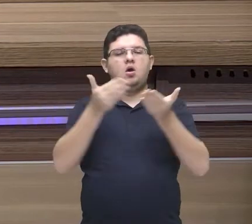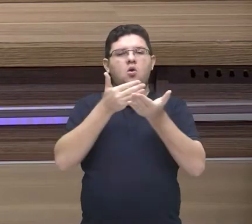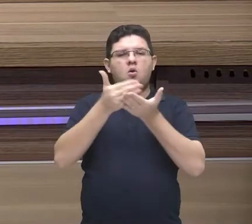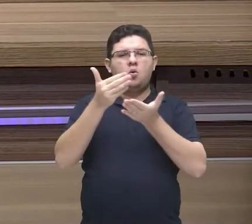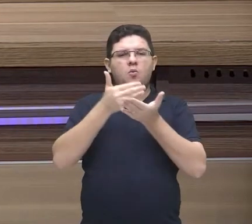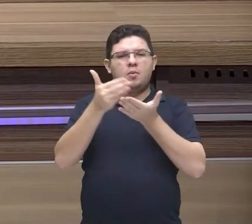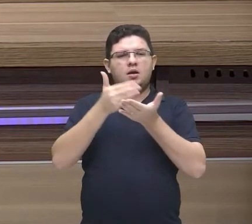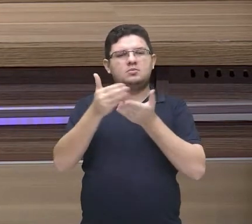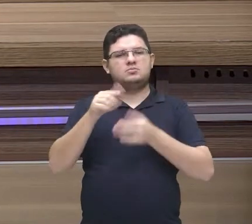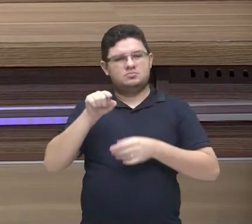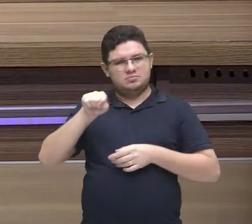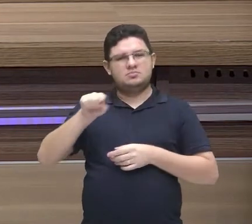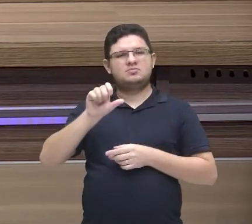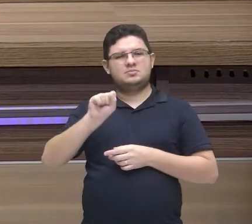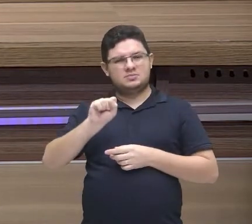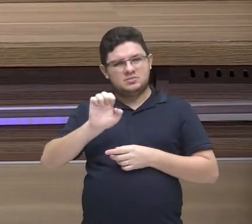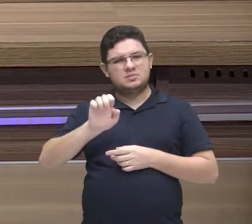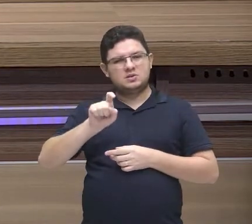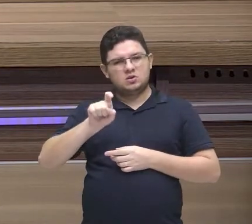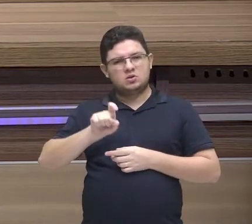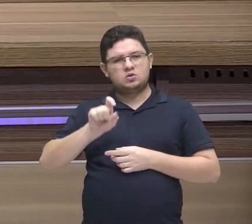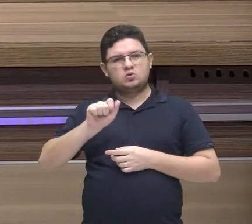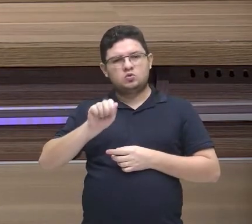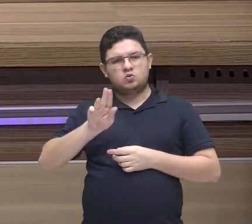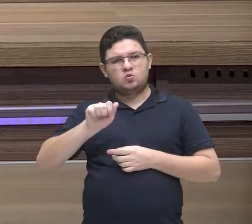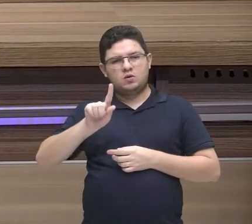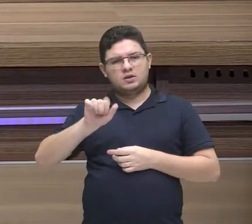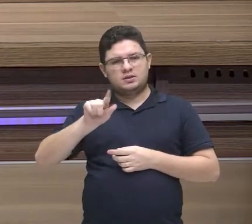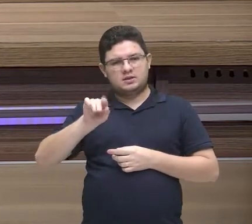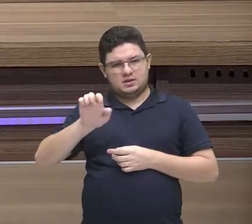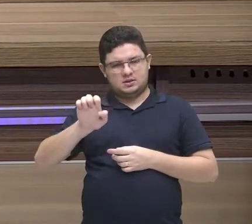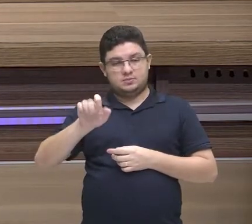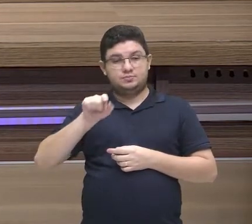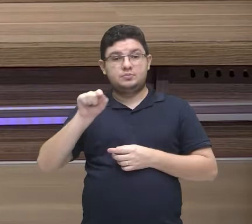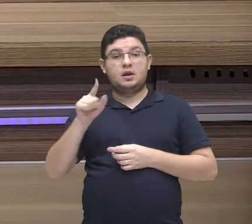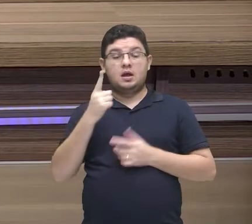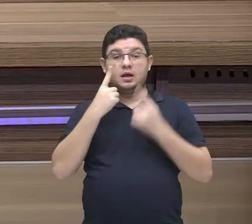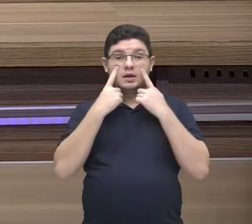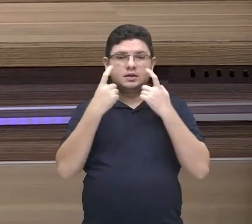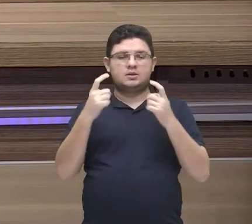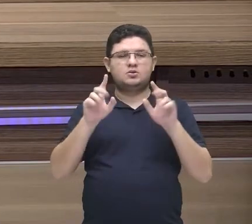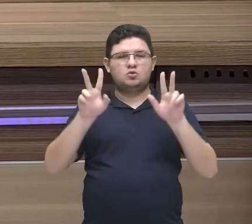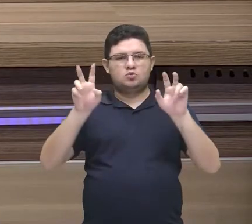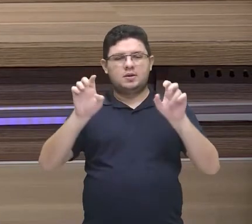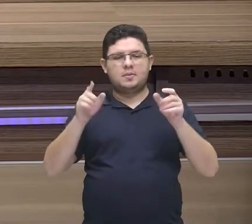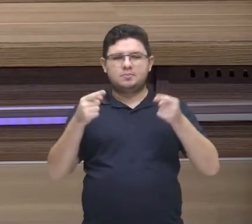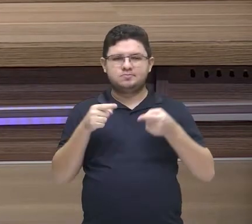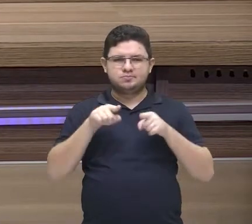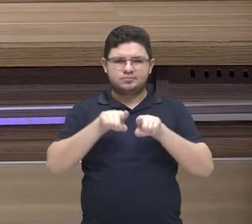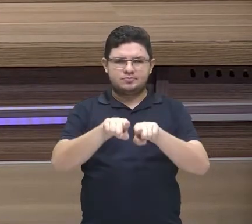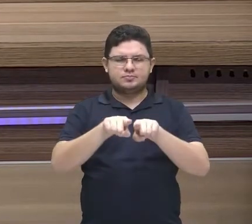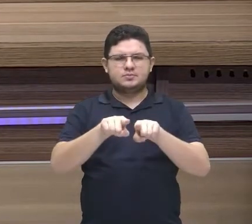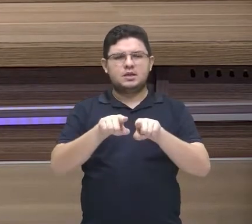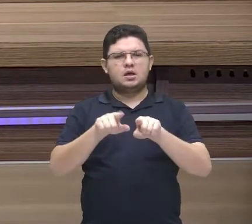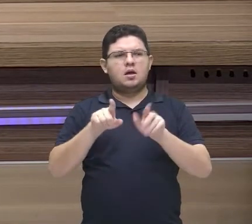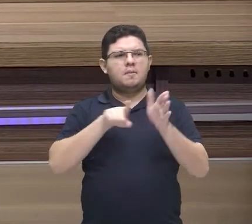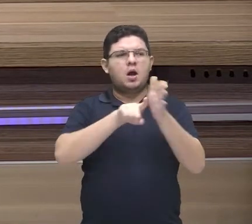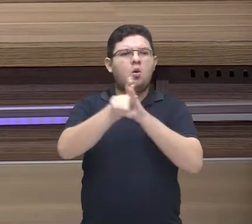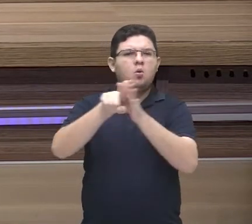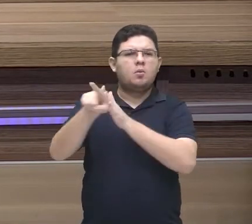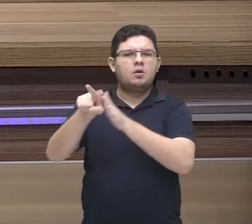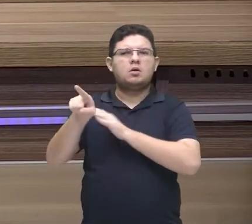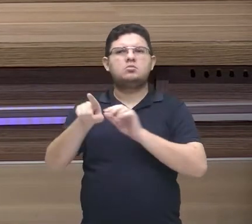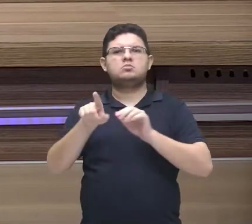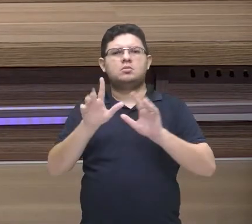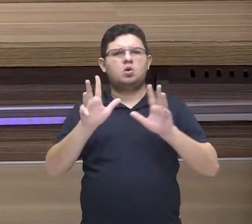coisa muito interessante é você falar de sexo, porque assim, o pessoal quando perguntar para todo mundo o que é sexo, e a gente dá